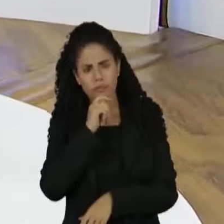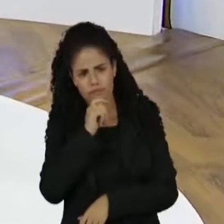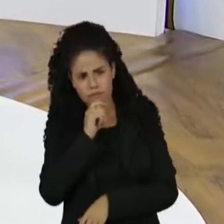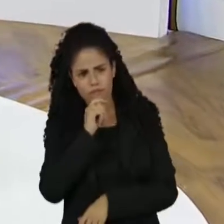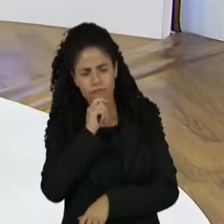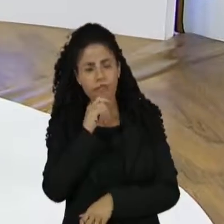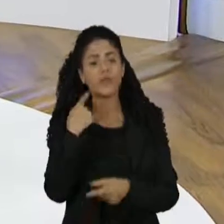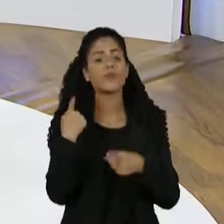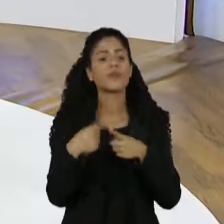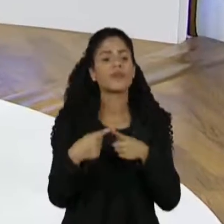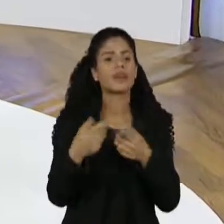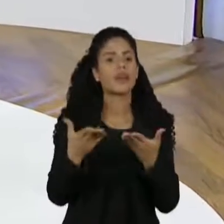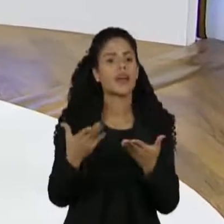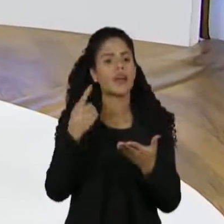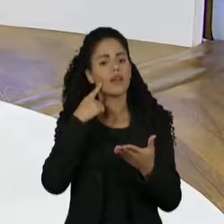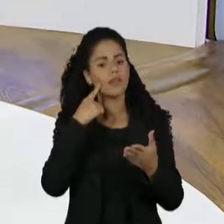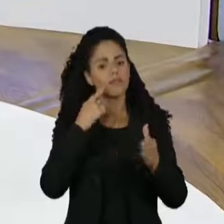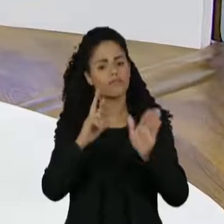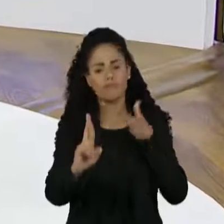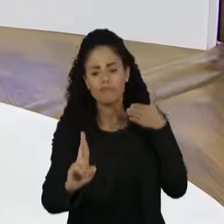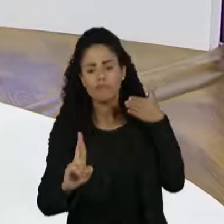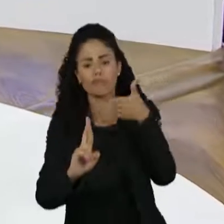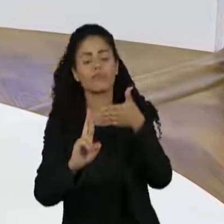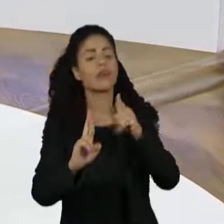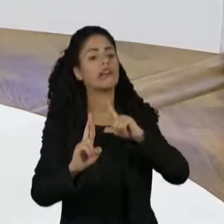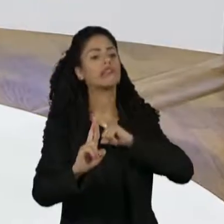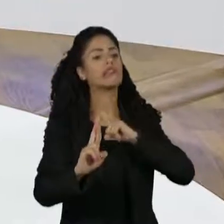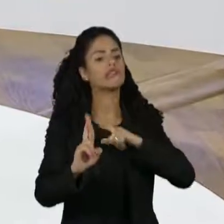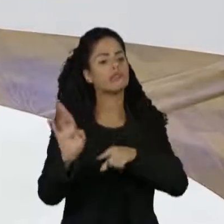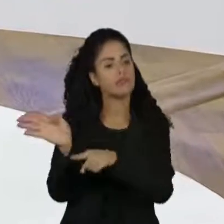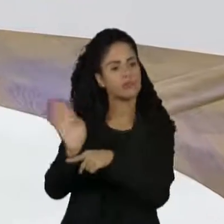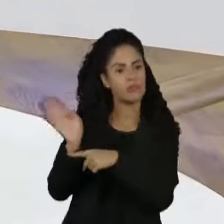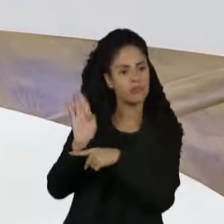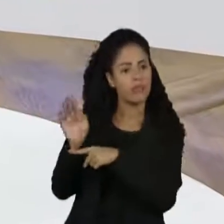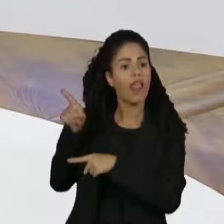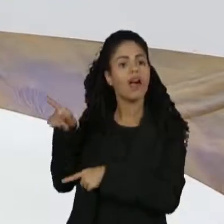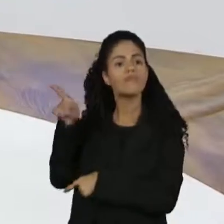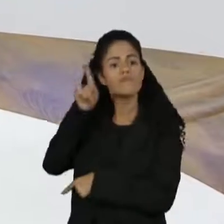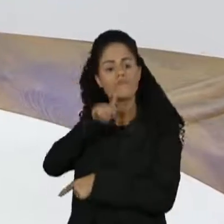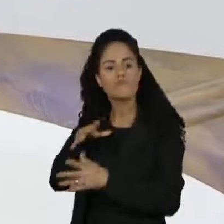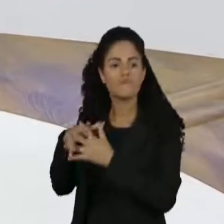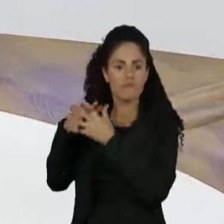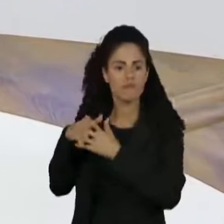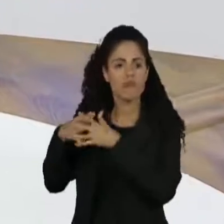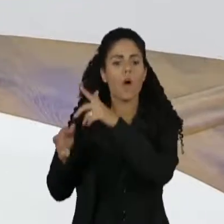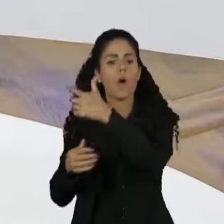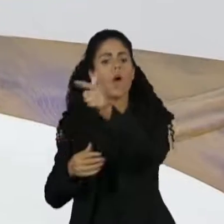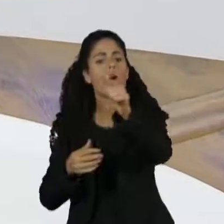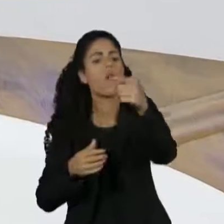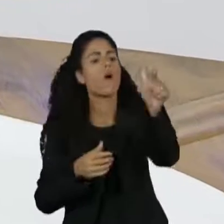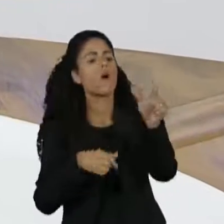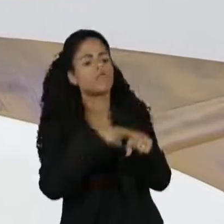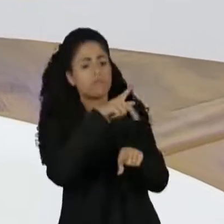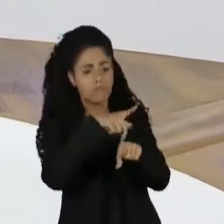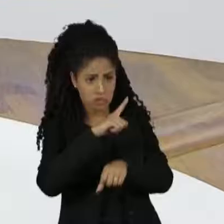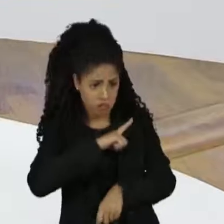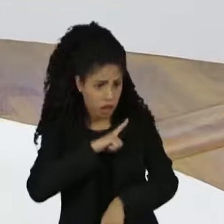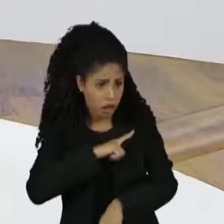E por encontrar referências, né, no cinema norte-americano, se encontra em outros lugares,